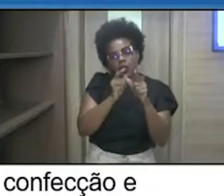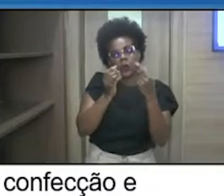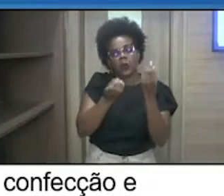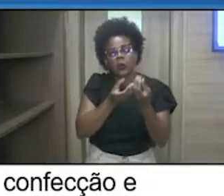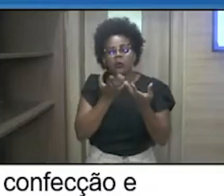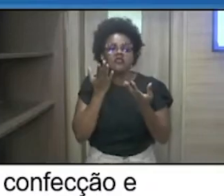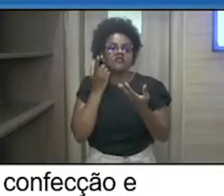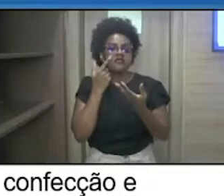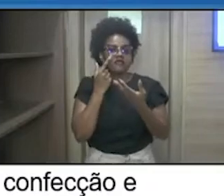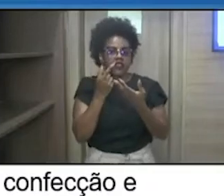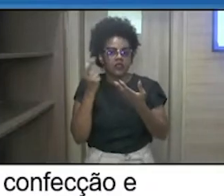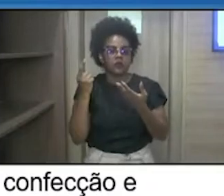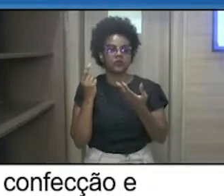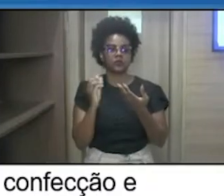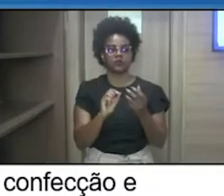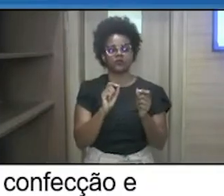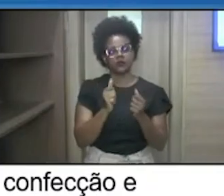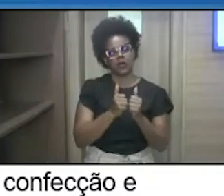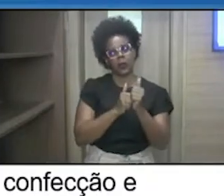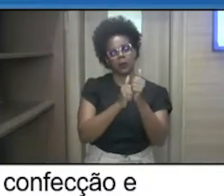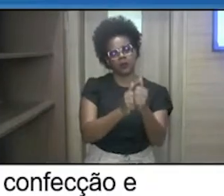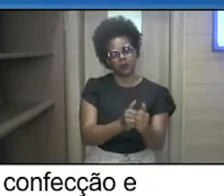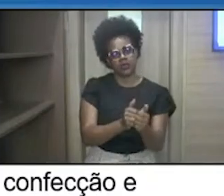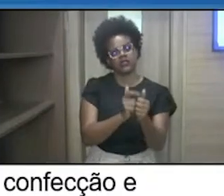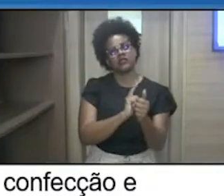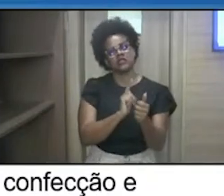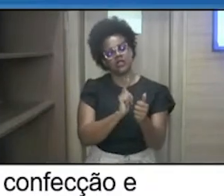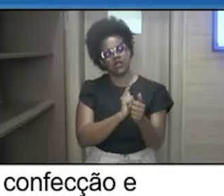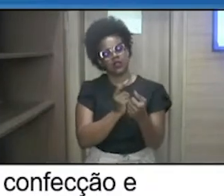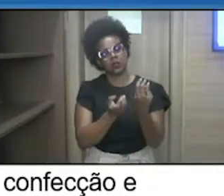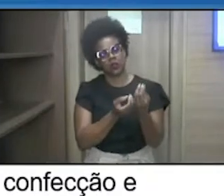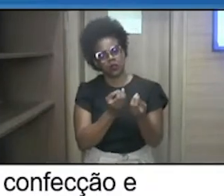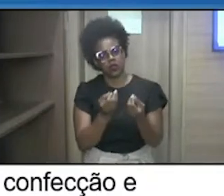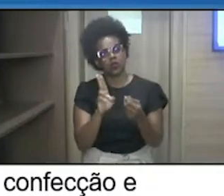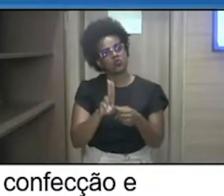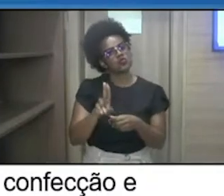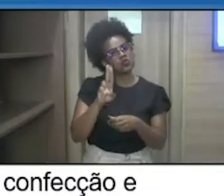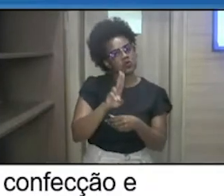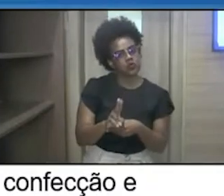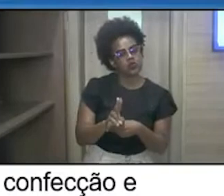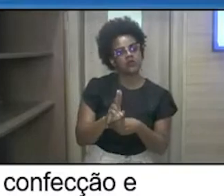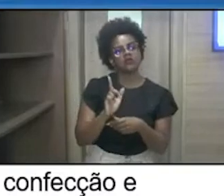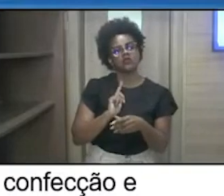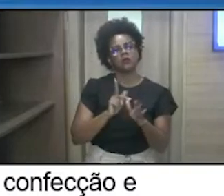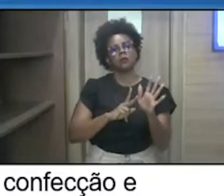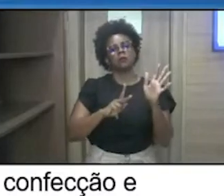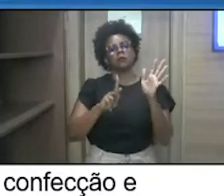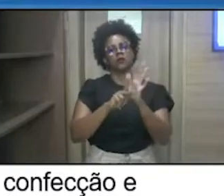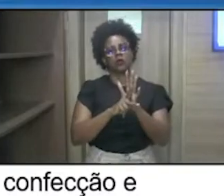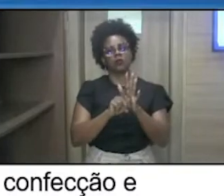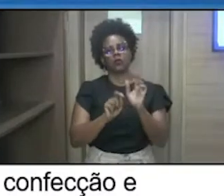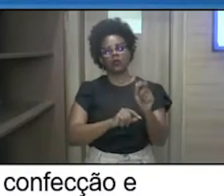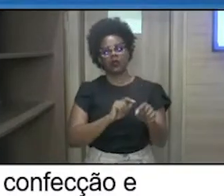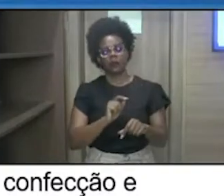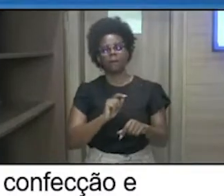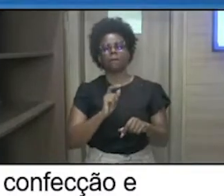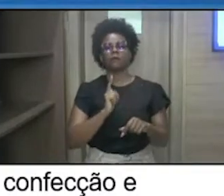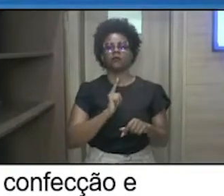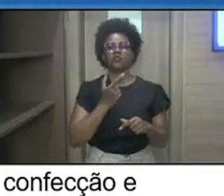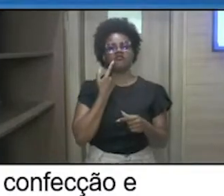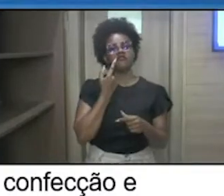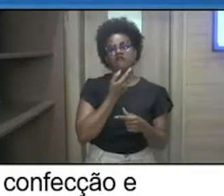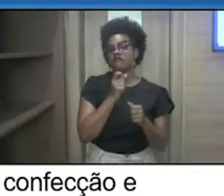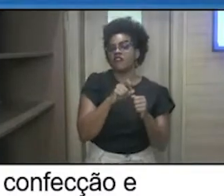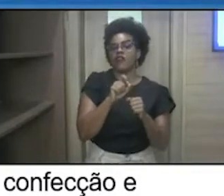de acompanhamento posterior, da adaptação desse uso por esse usuário, dessa prótese, como ela é feita,